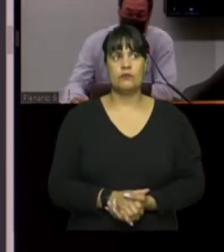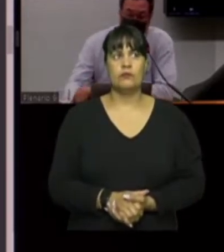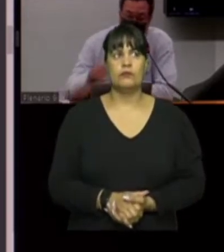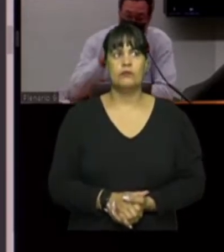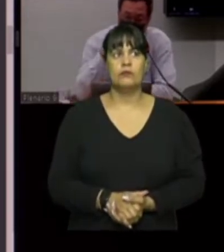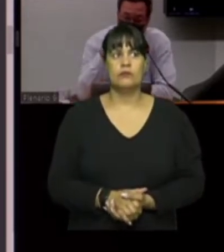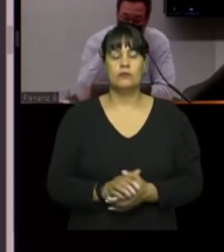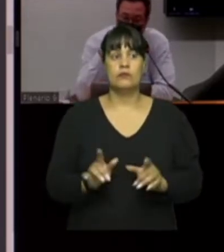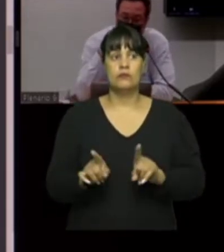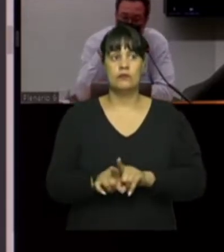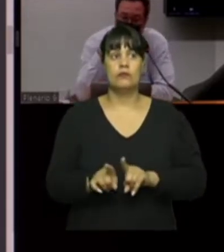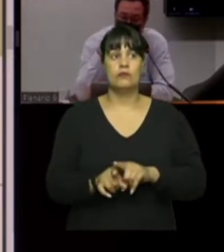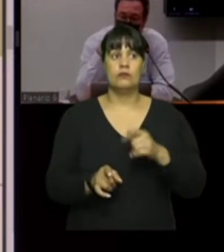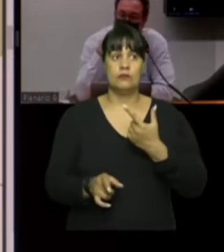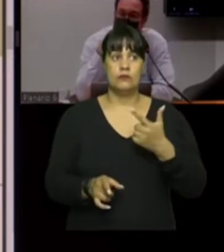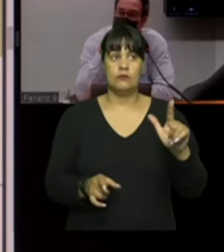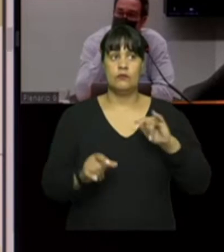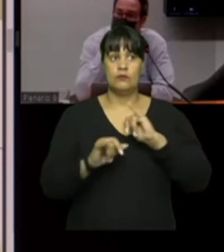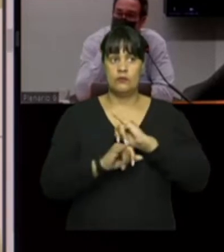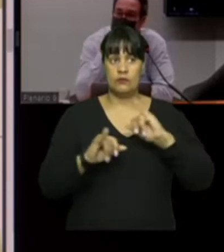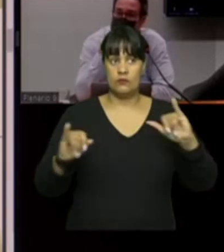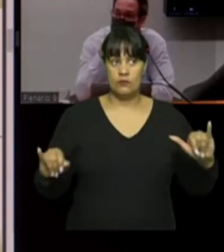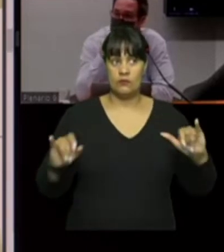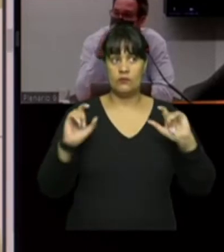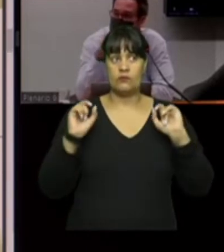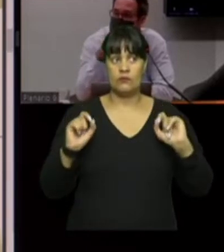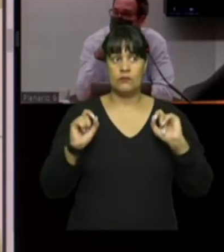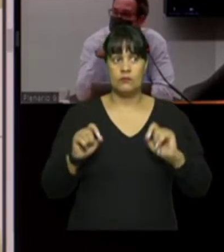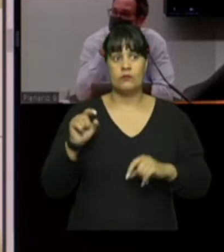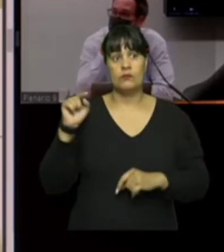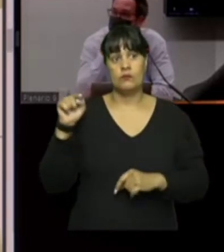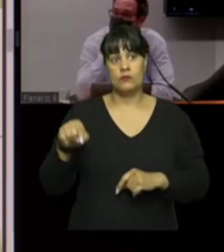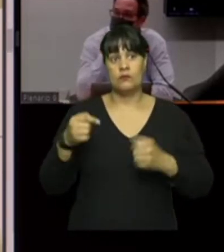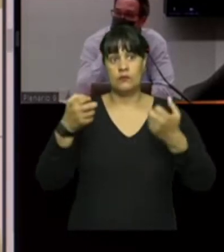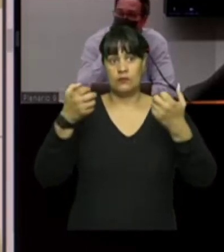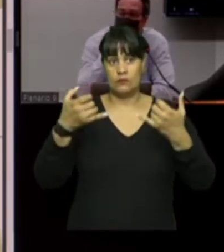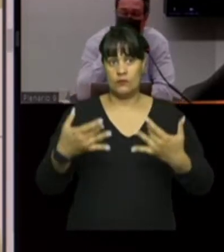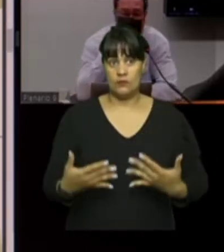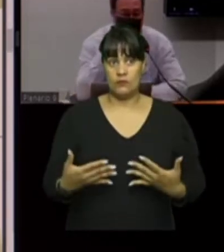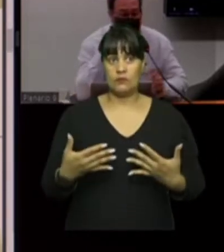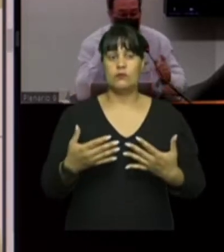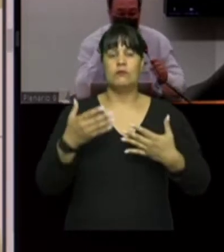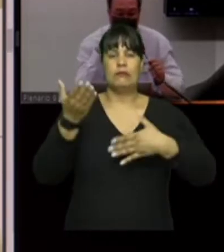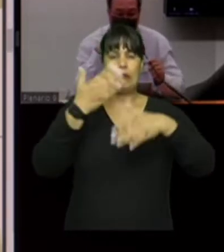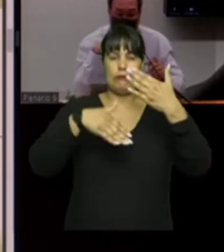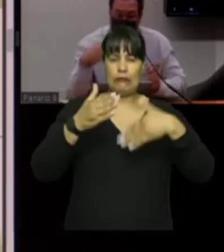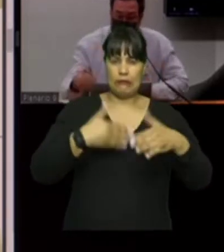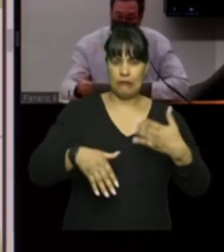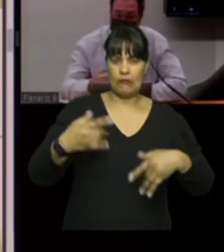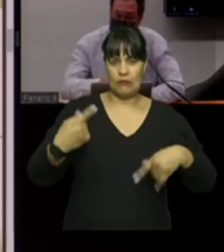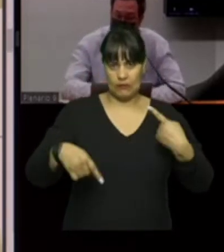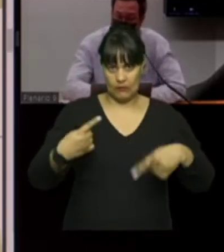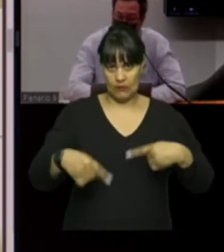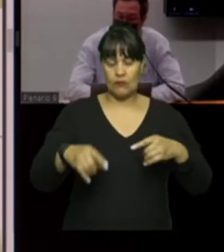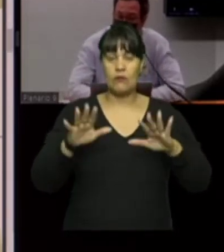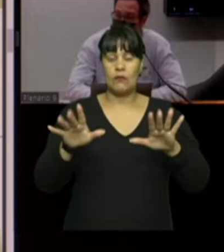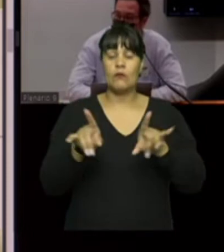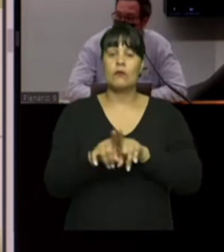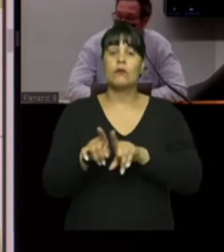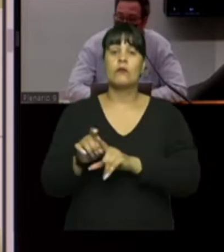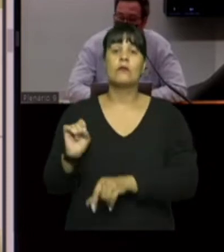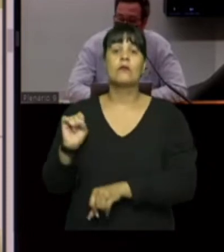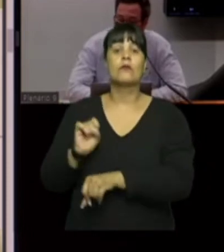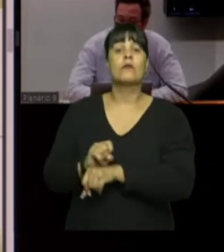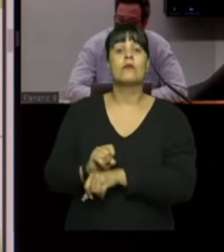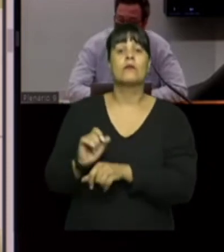Uma outra informação que é importante é que, nessa lógica de desmonte da política, algo que parou de ser feito no Brasil foi